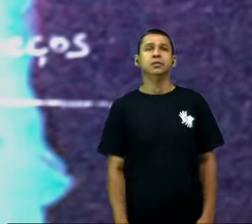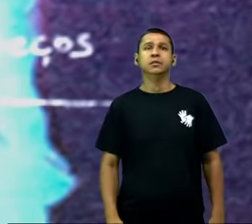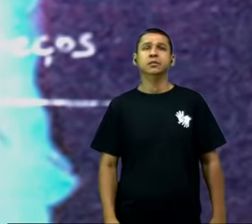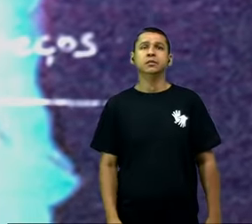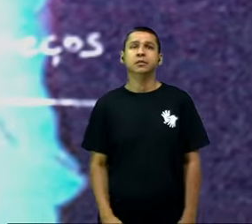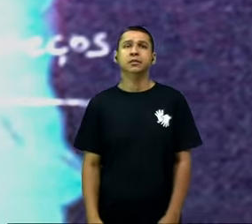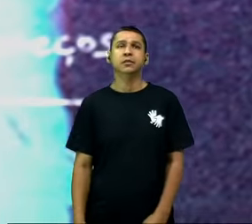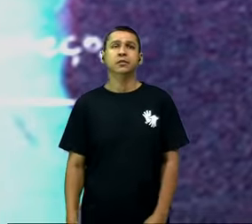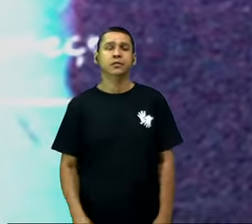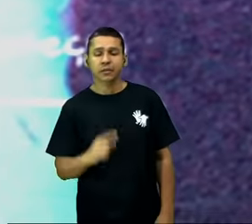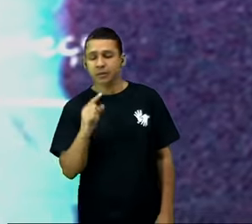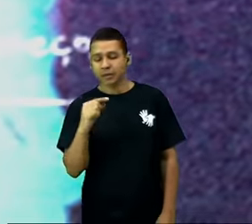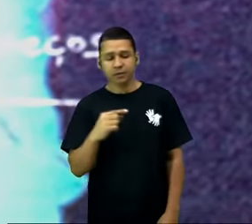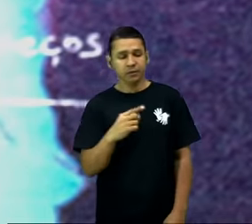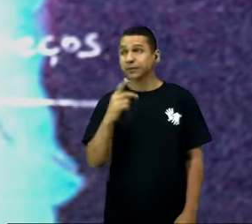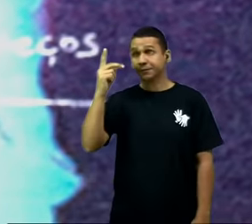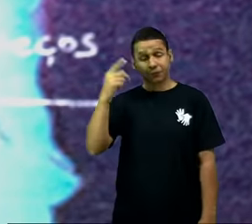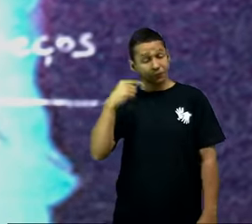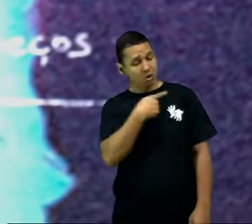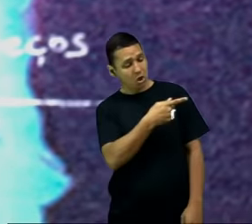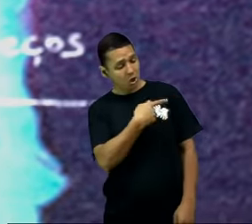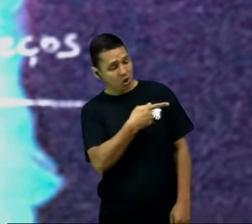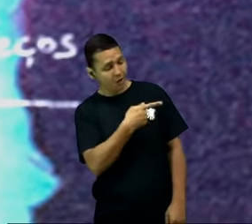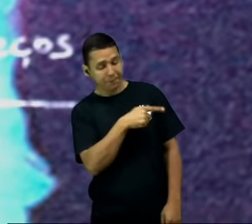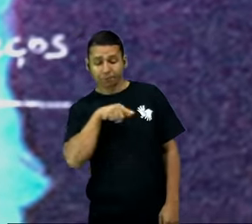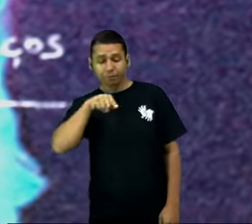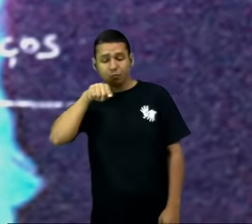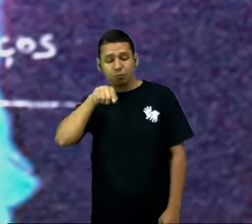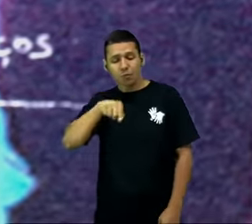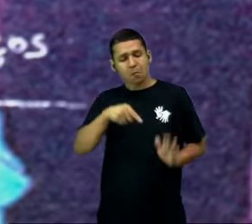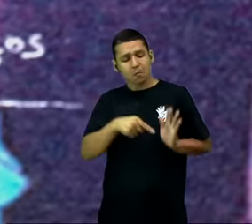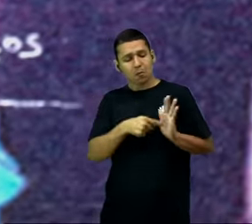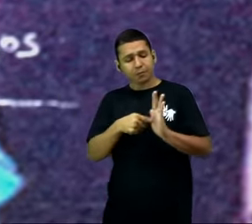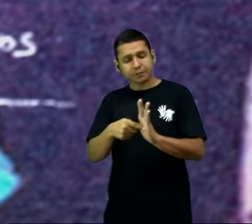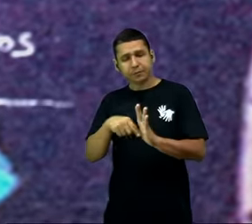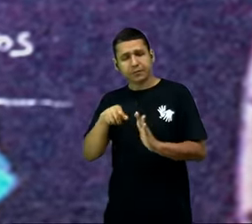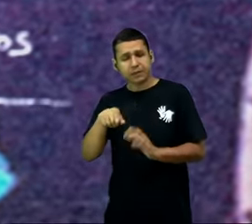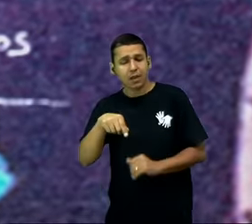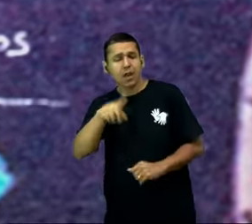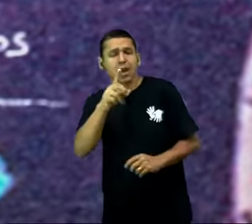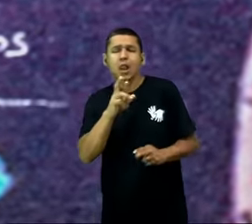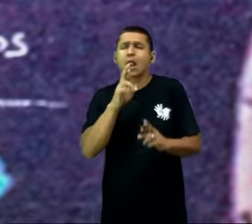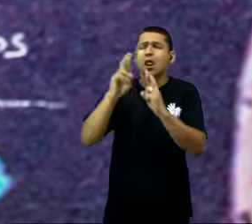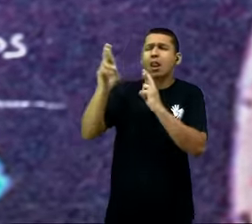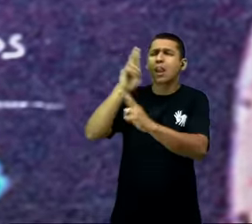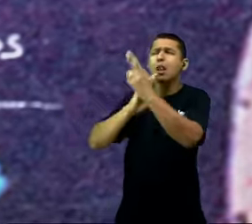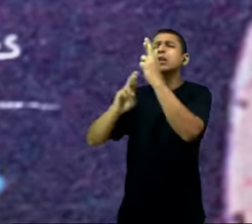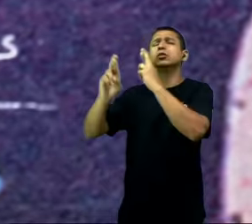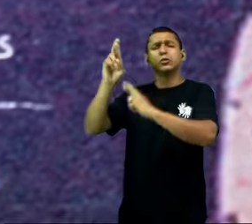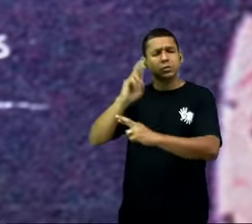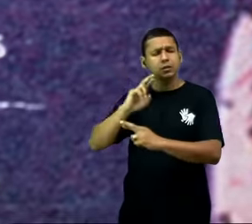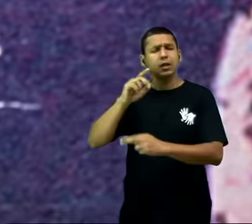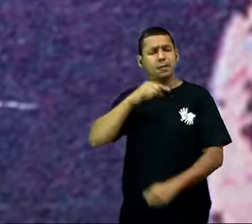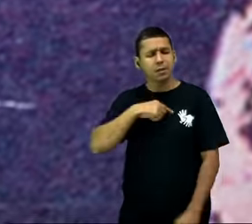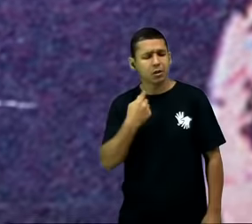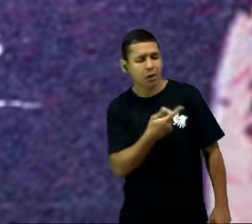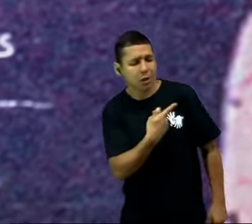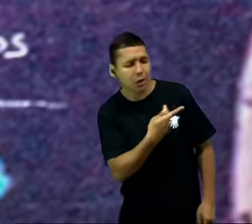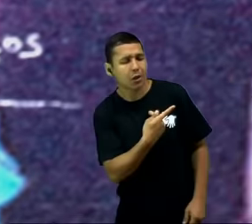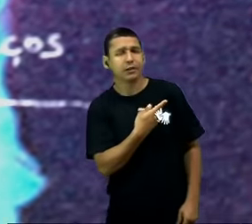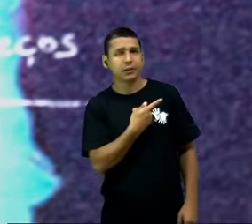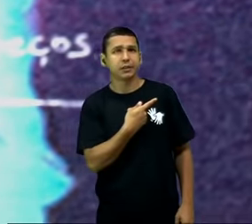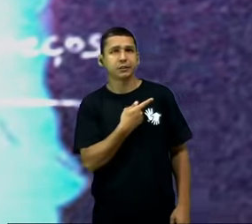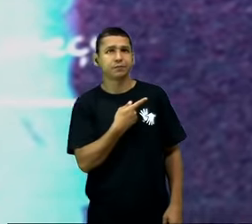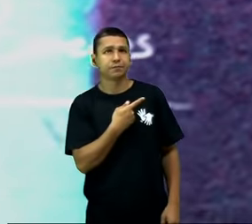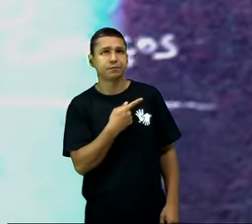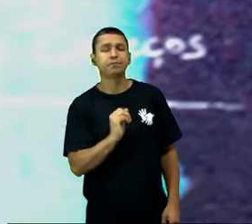Nós vamos mostrar para o teu filho quem sou eu e quem é você, a intimidade e o relacionamento que a gente tem, no lugar que você nunca quis mostrar. Vai ser da